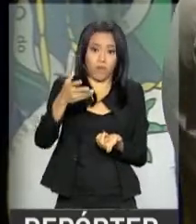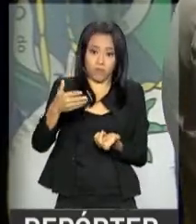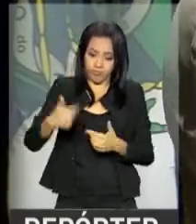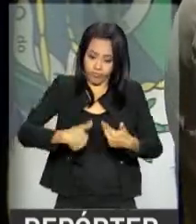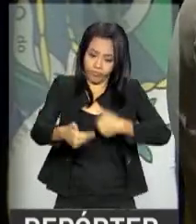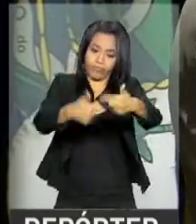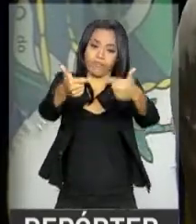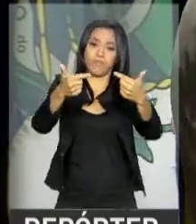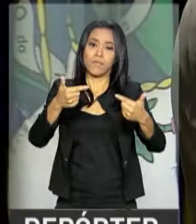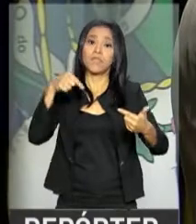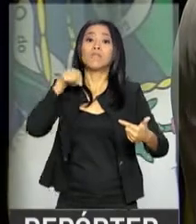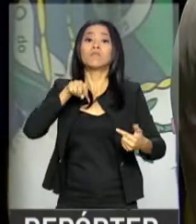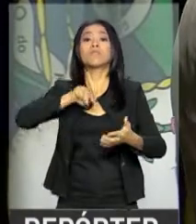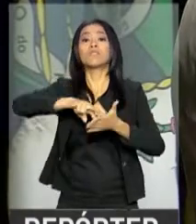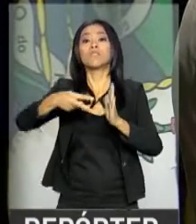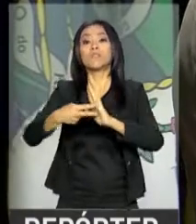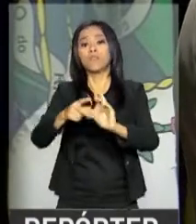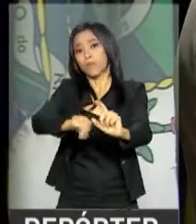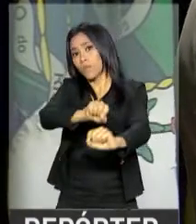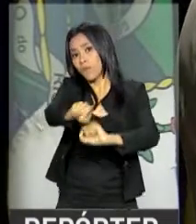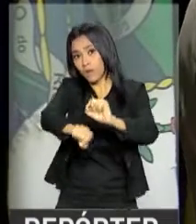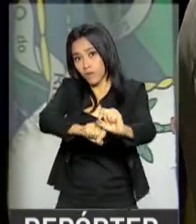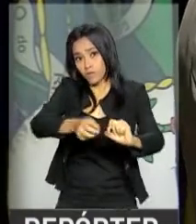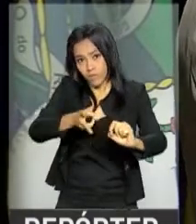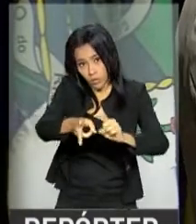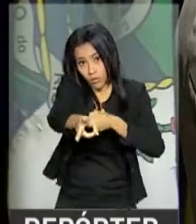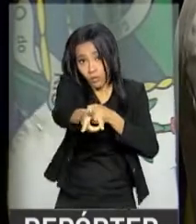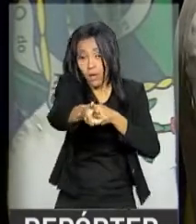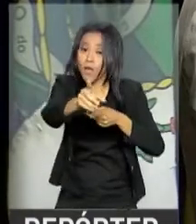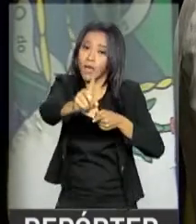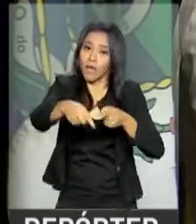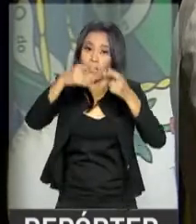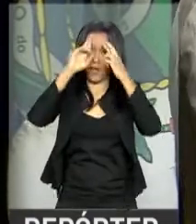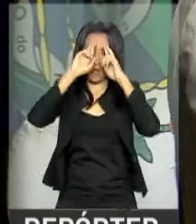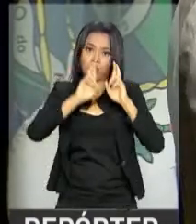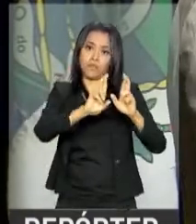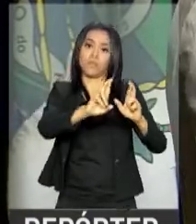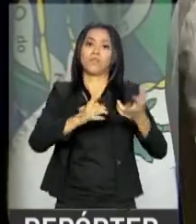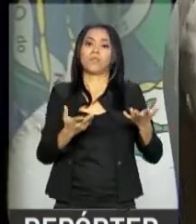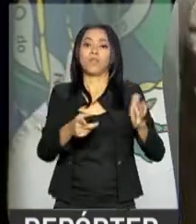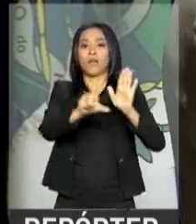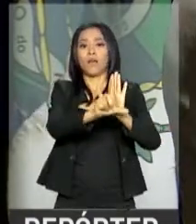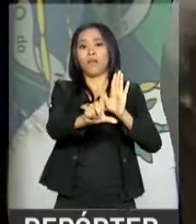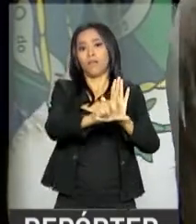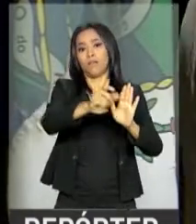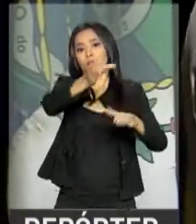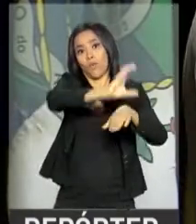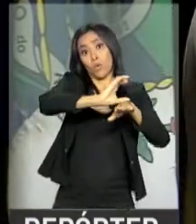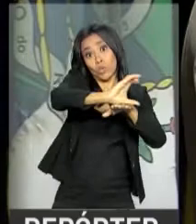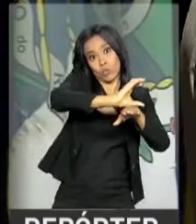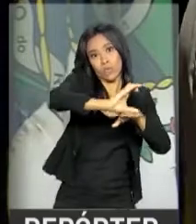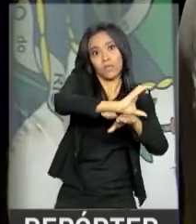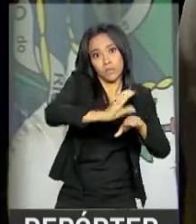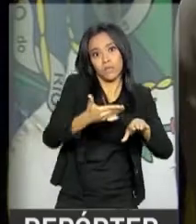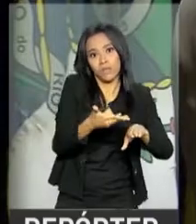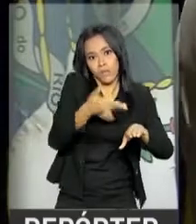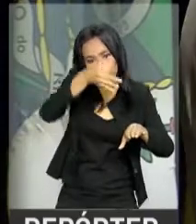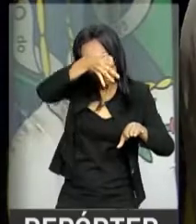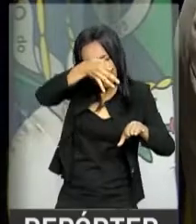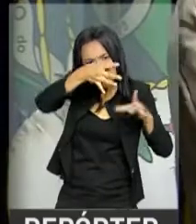significa cumprir exatamente a normatividade nacional companhia constante com